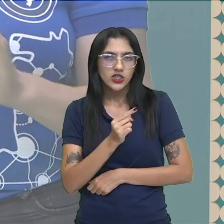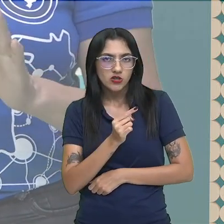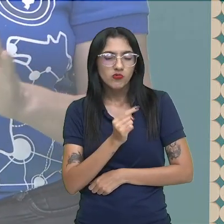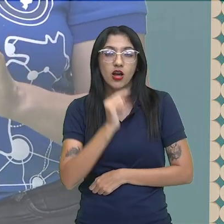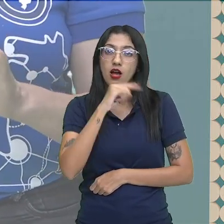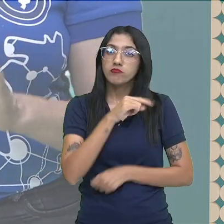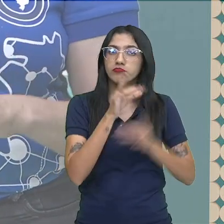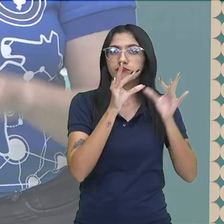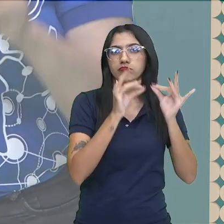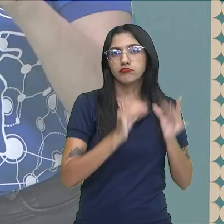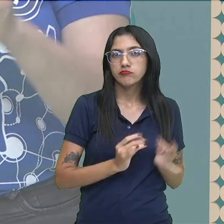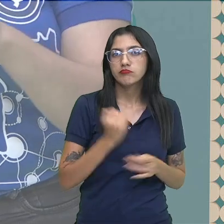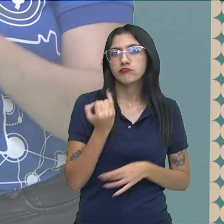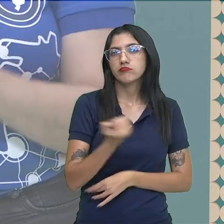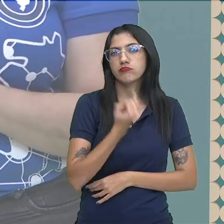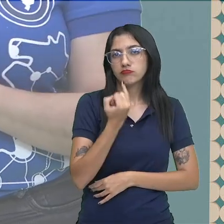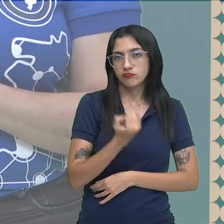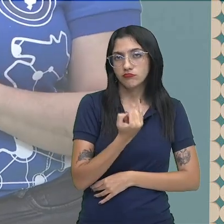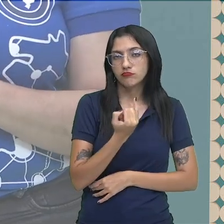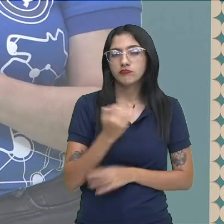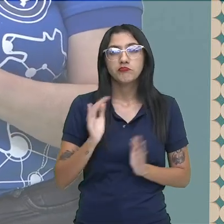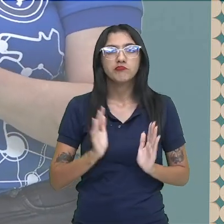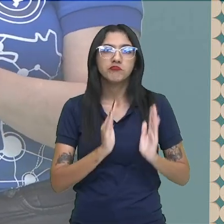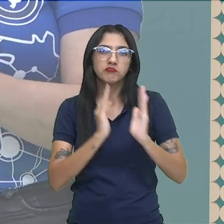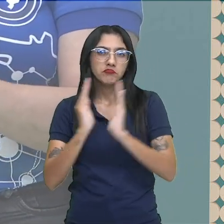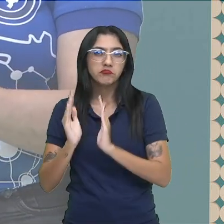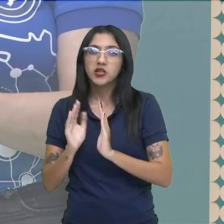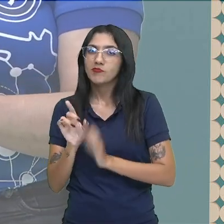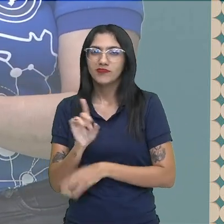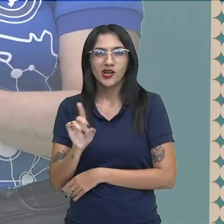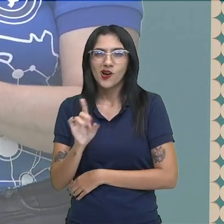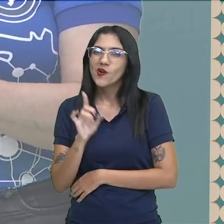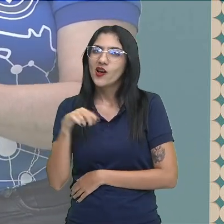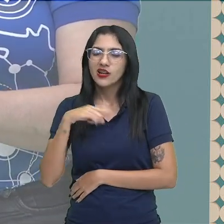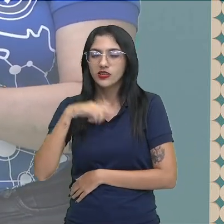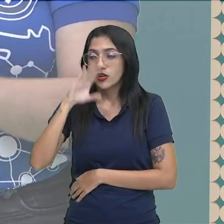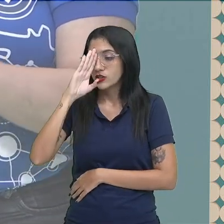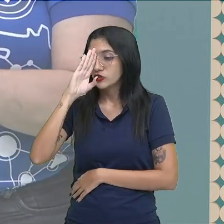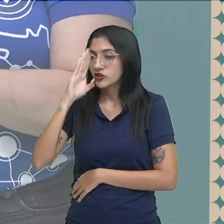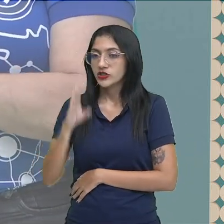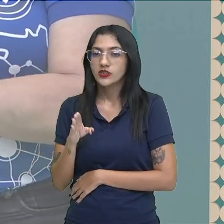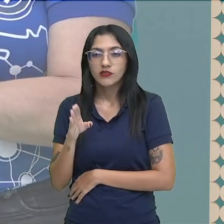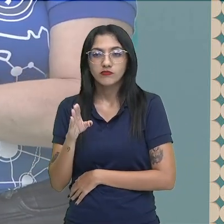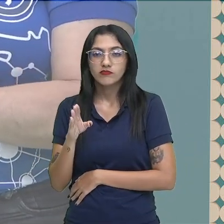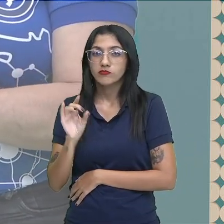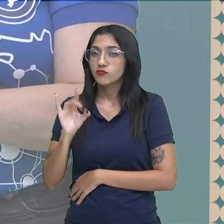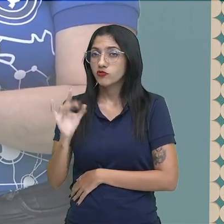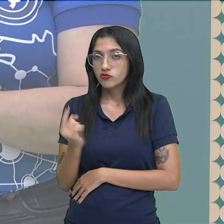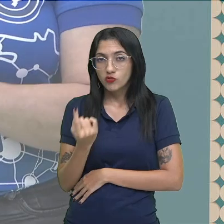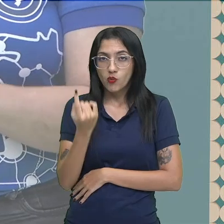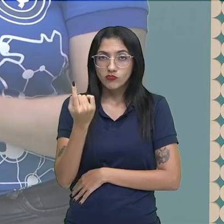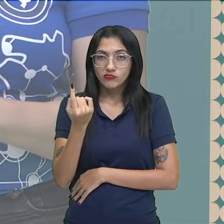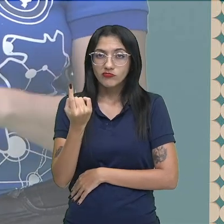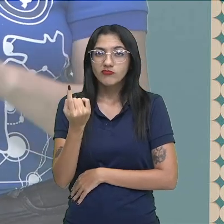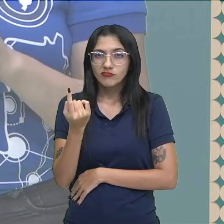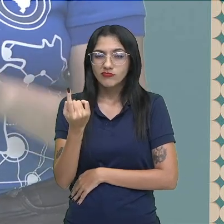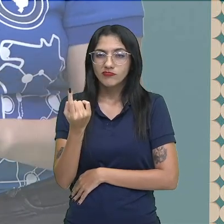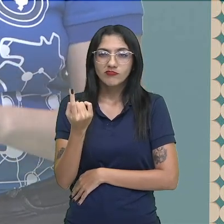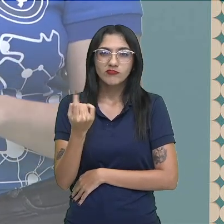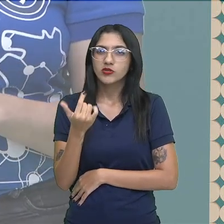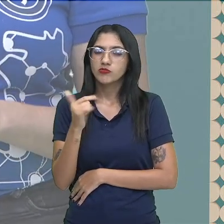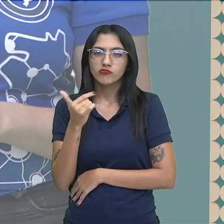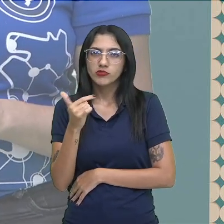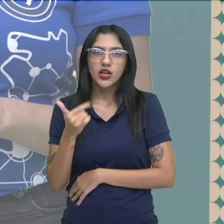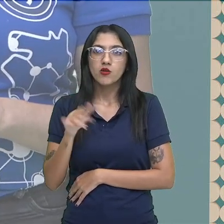detalhe importantíssimo. Já a restritiva vai falar de um termo específico e não